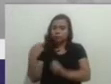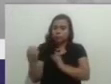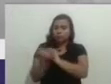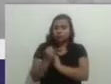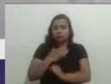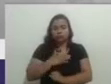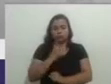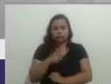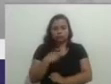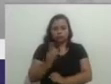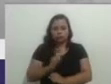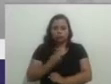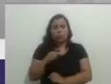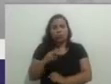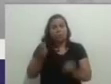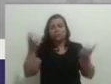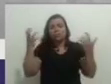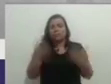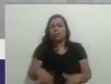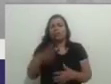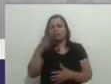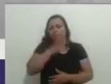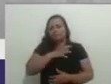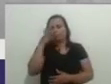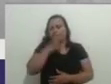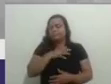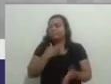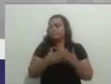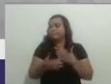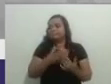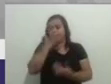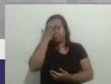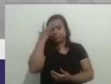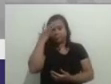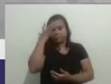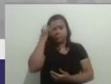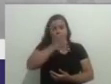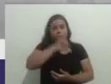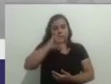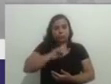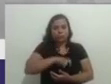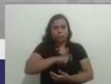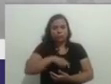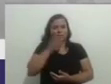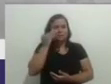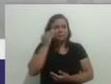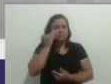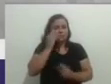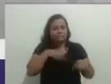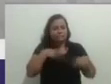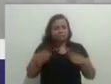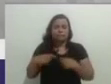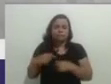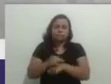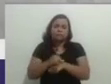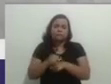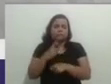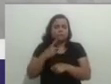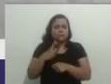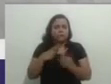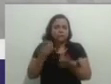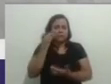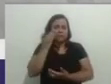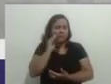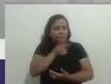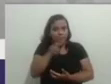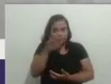ou a gente não quer enxergar que as pessoas do mal estão nas tentando nos apanhar pelas costas então assim vamos tentar enxergar as